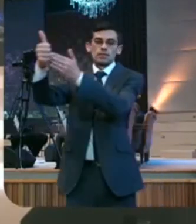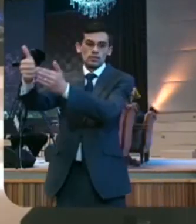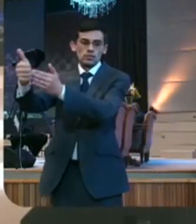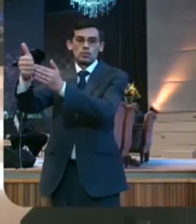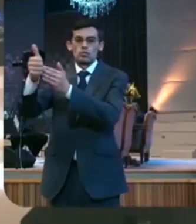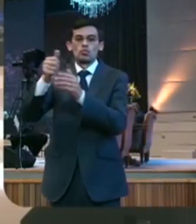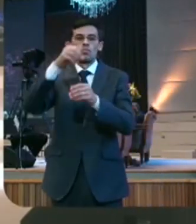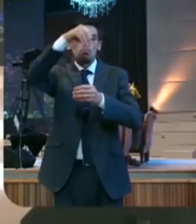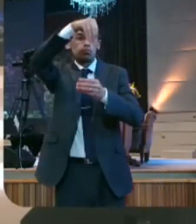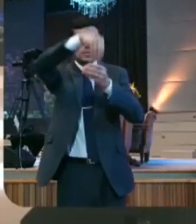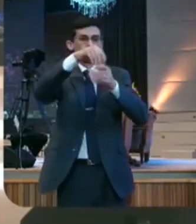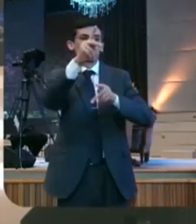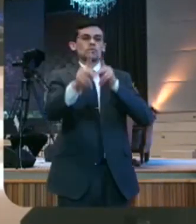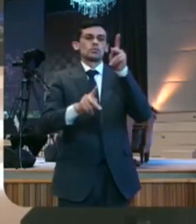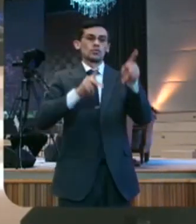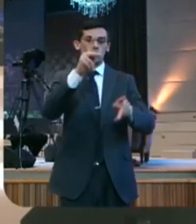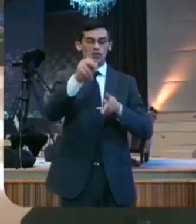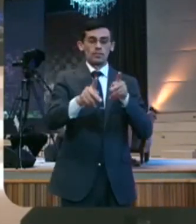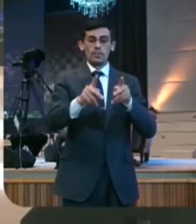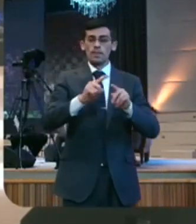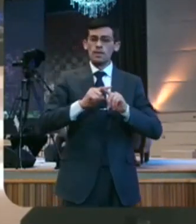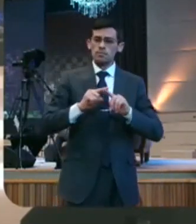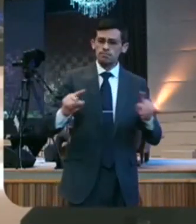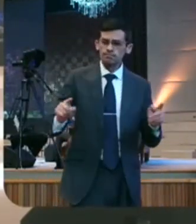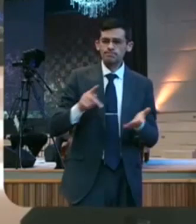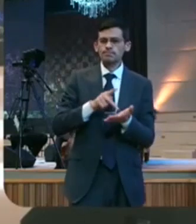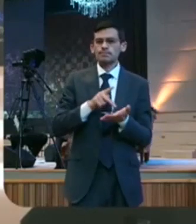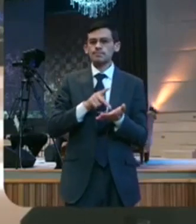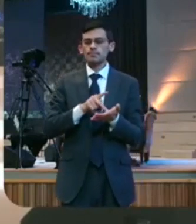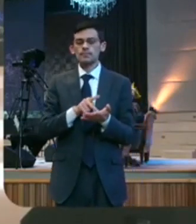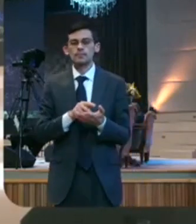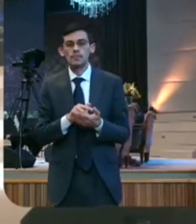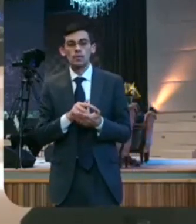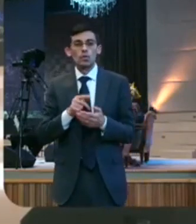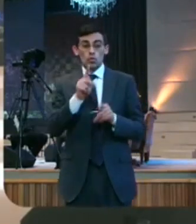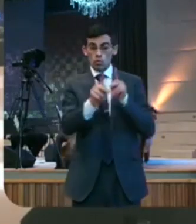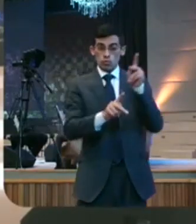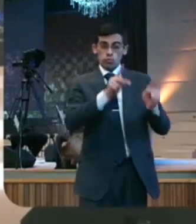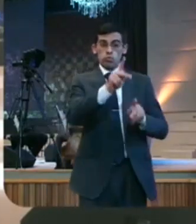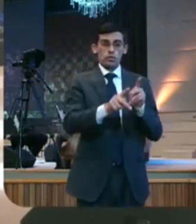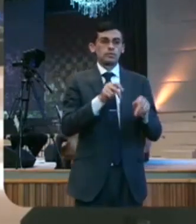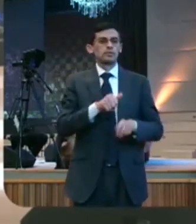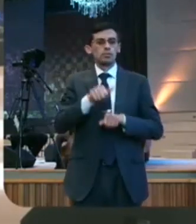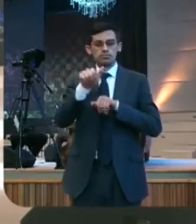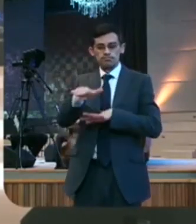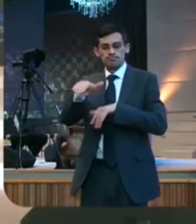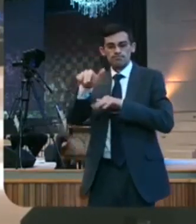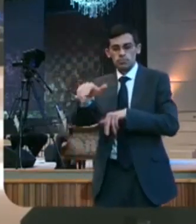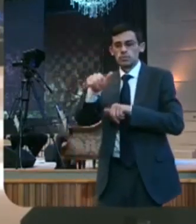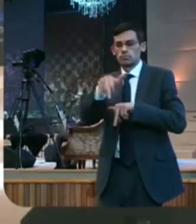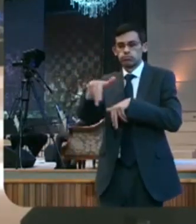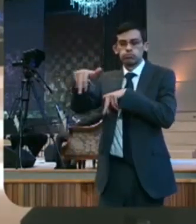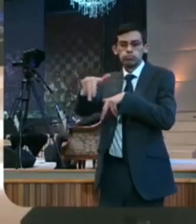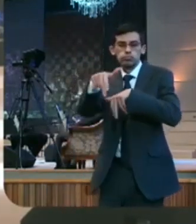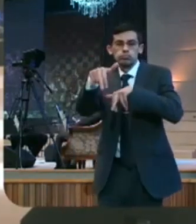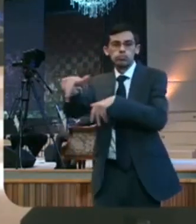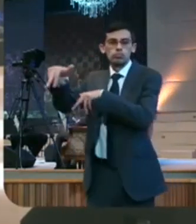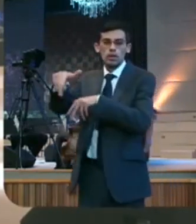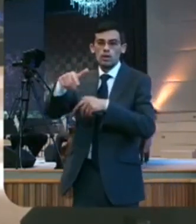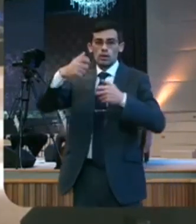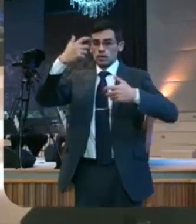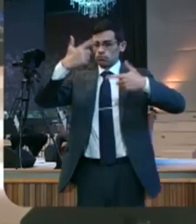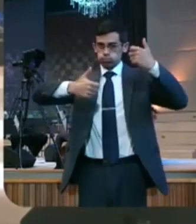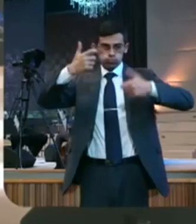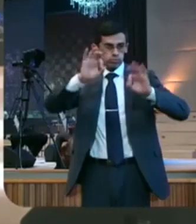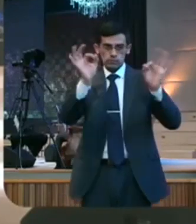no meio do seu povo. E é interessante que quando o povo marchava, e não era